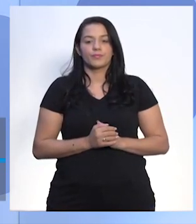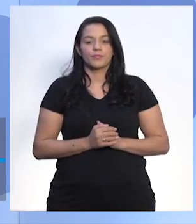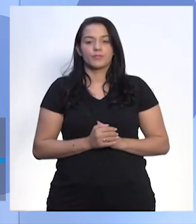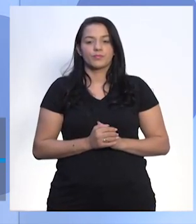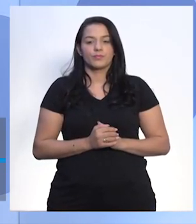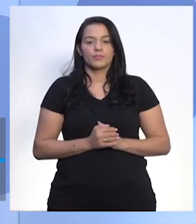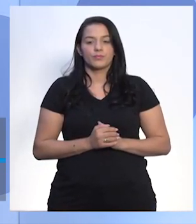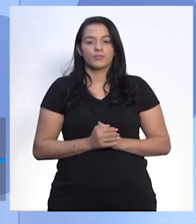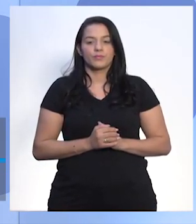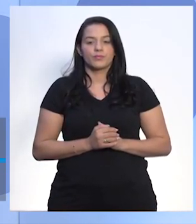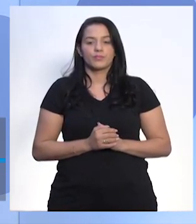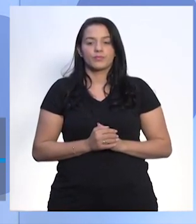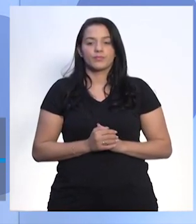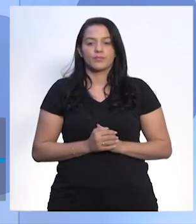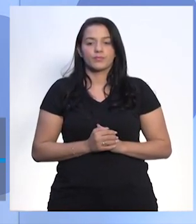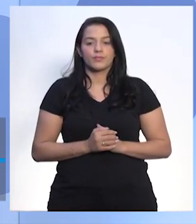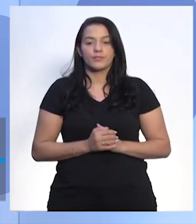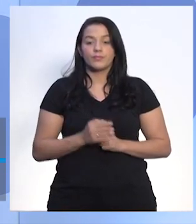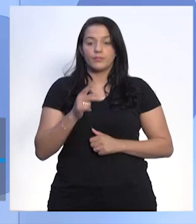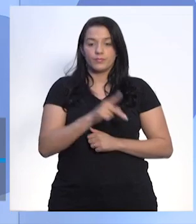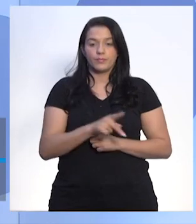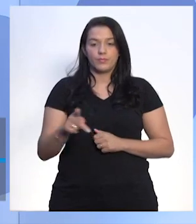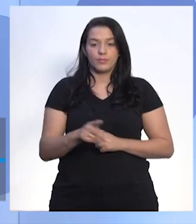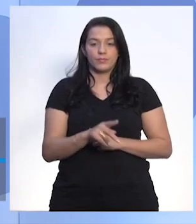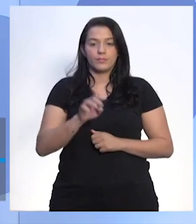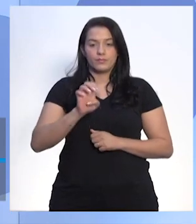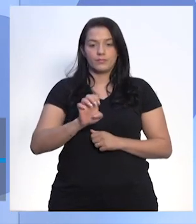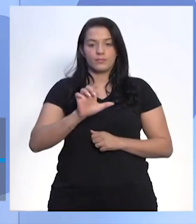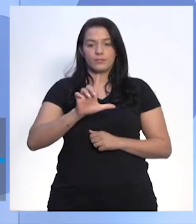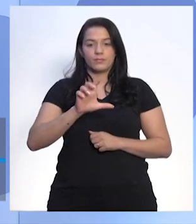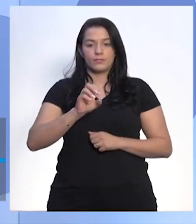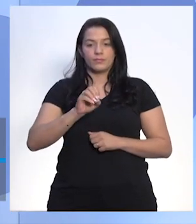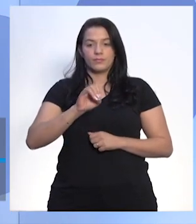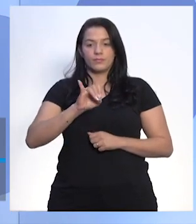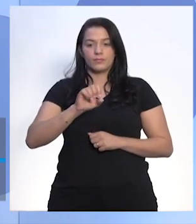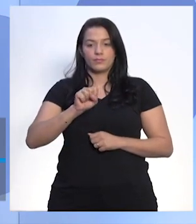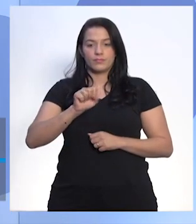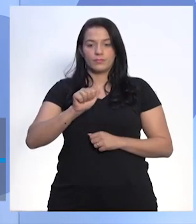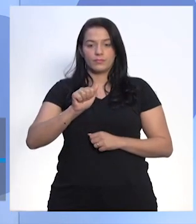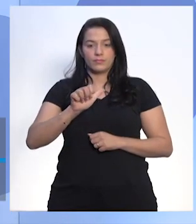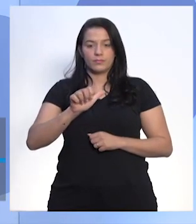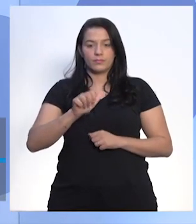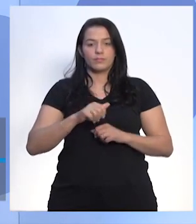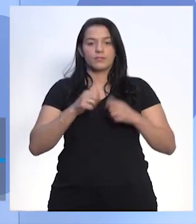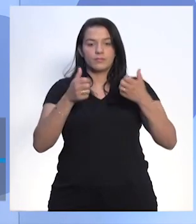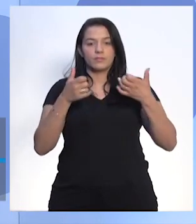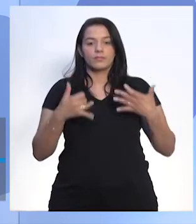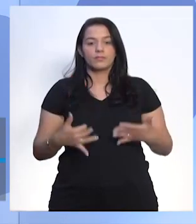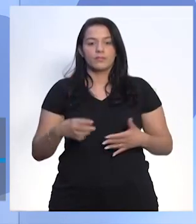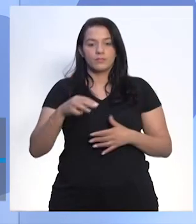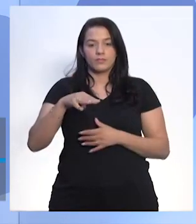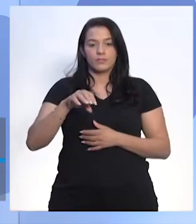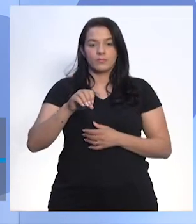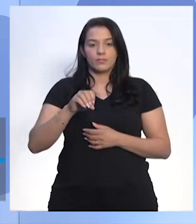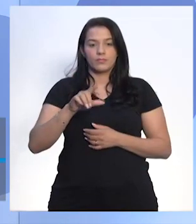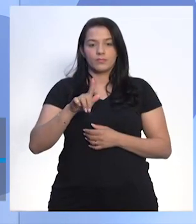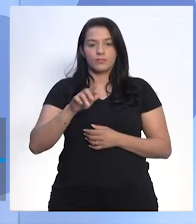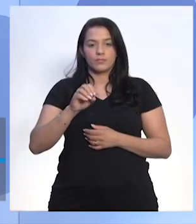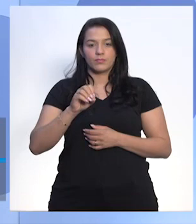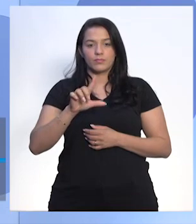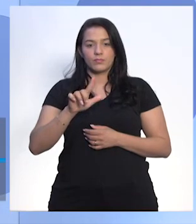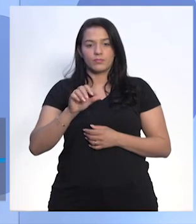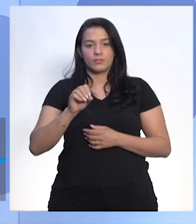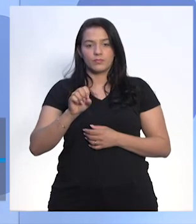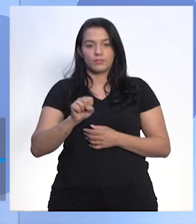Teorema de Pitágoras. Professora Heloísa, utilizando a proporcionalidade entre os segmentos homólogos. Legal, né? Caraca, Altura...